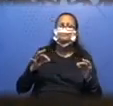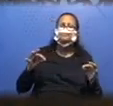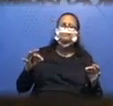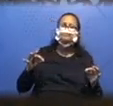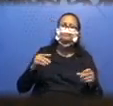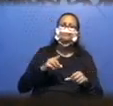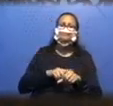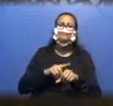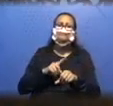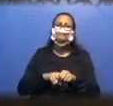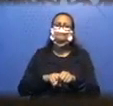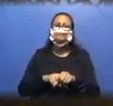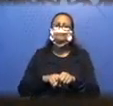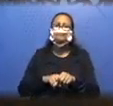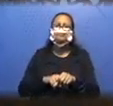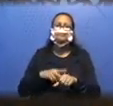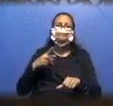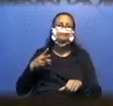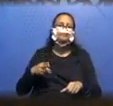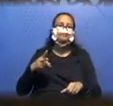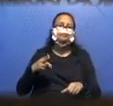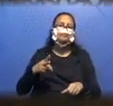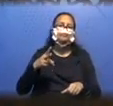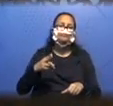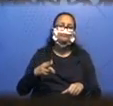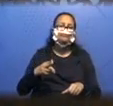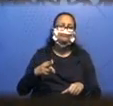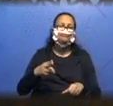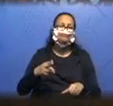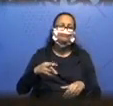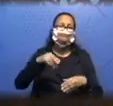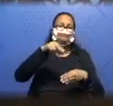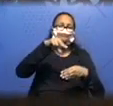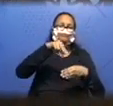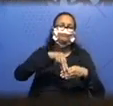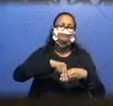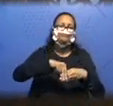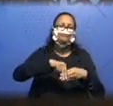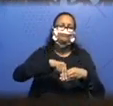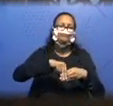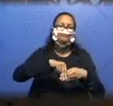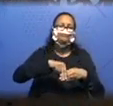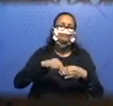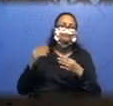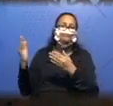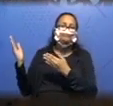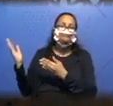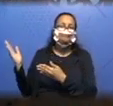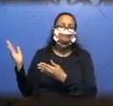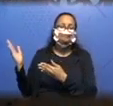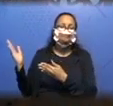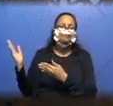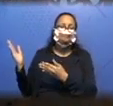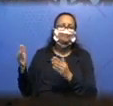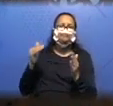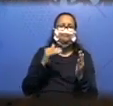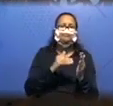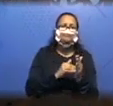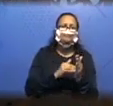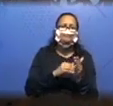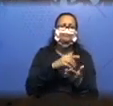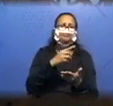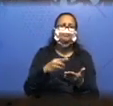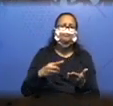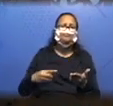uma linha do tempo. Para isso, você deverá recortar as imagens do anexo. Essas